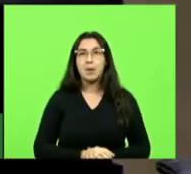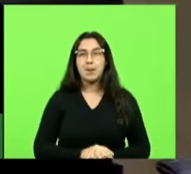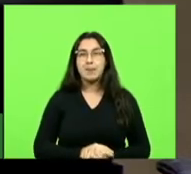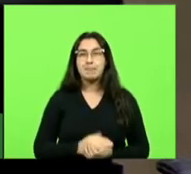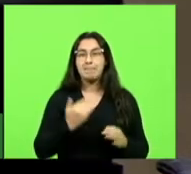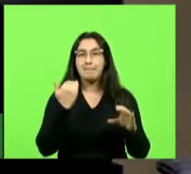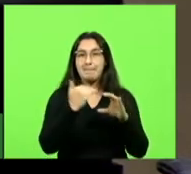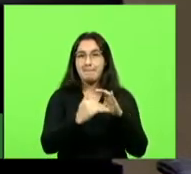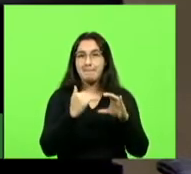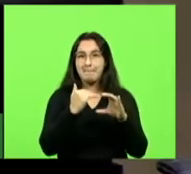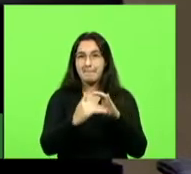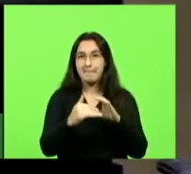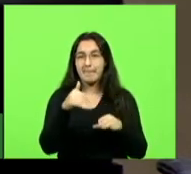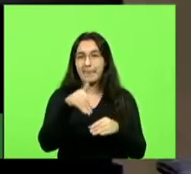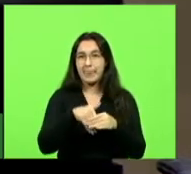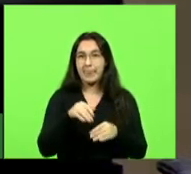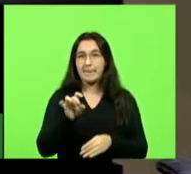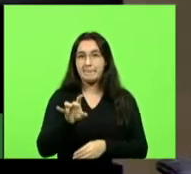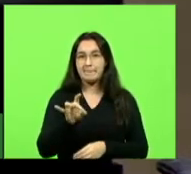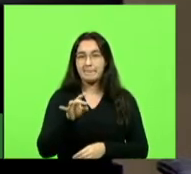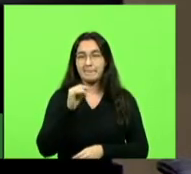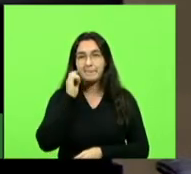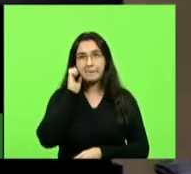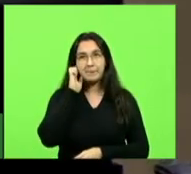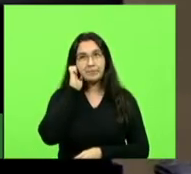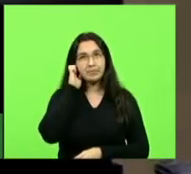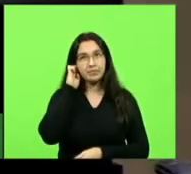do meu voto, só isso.